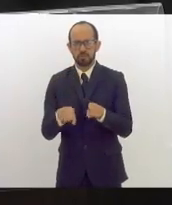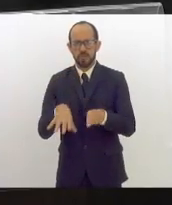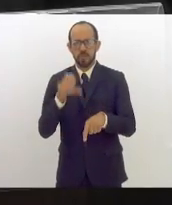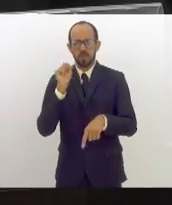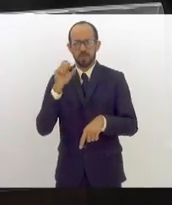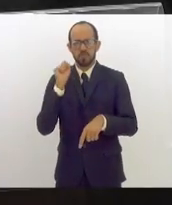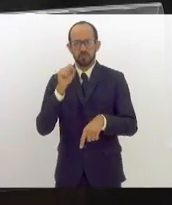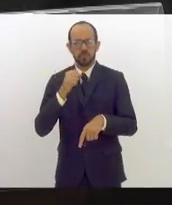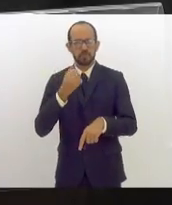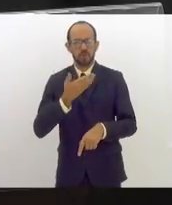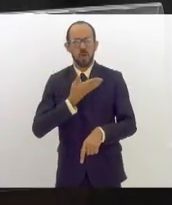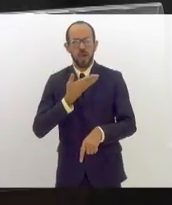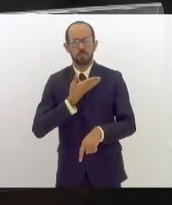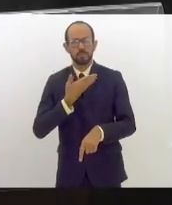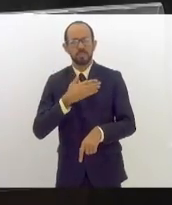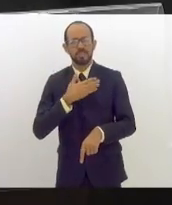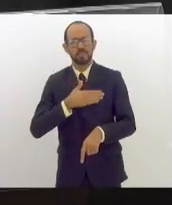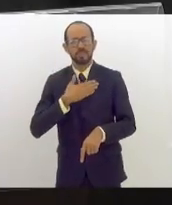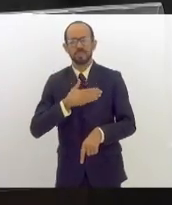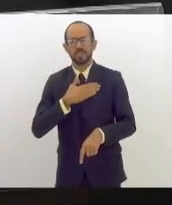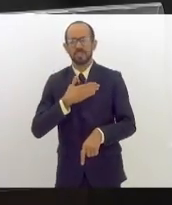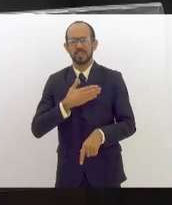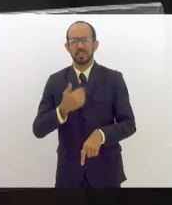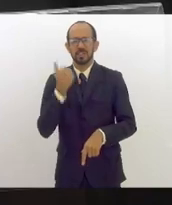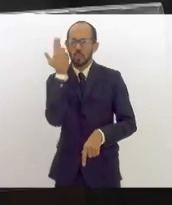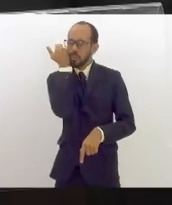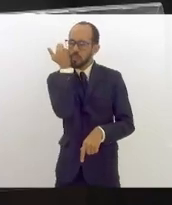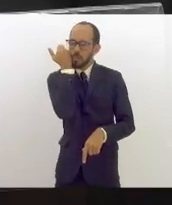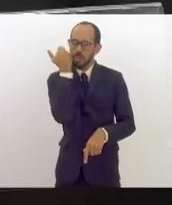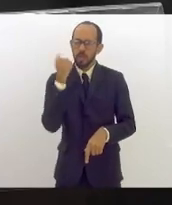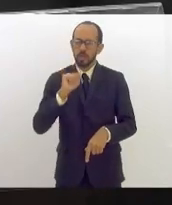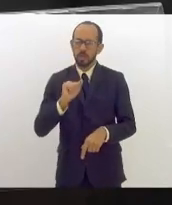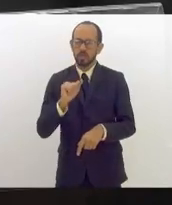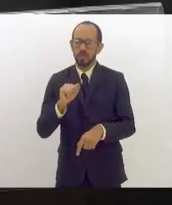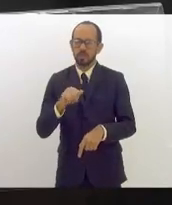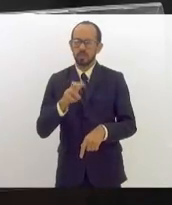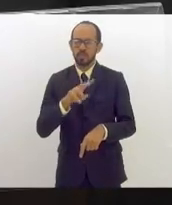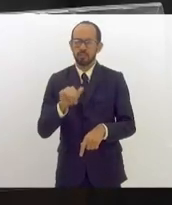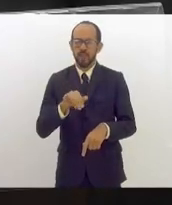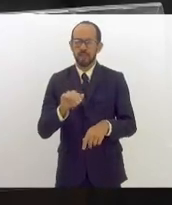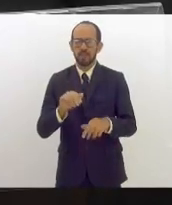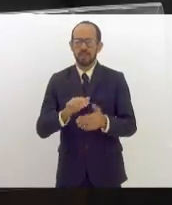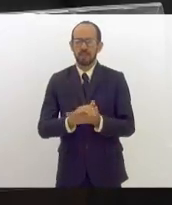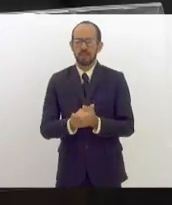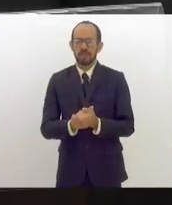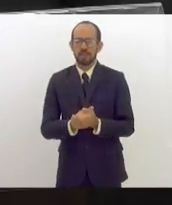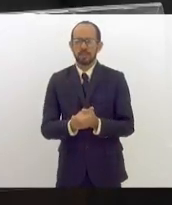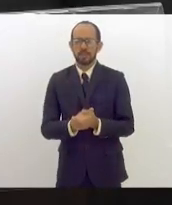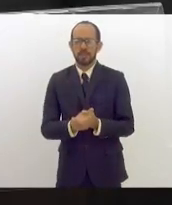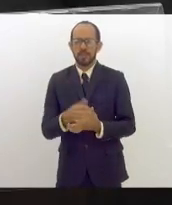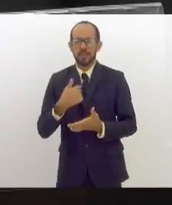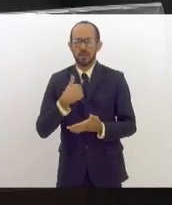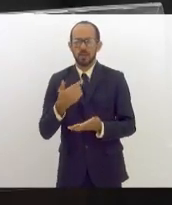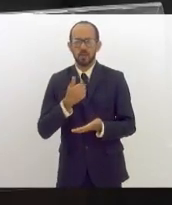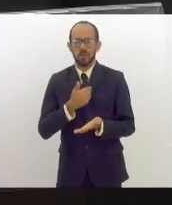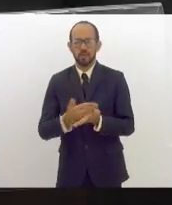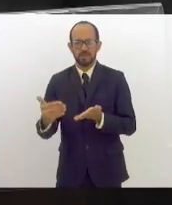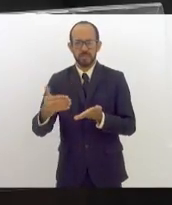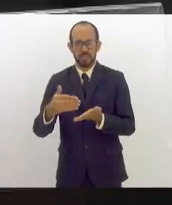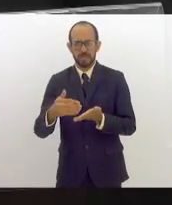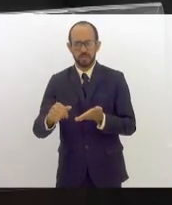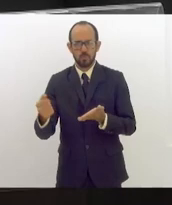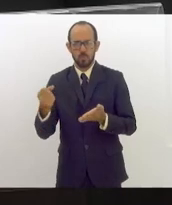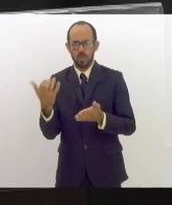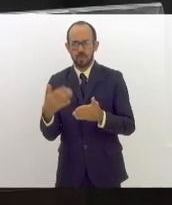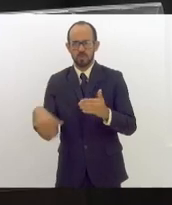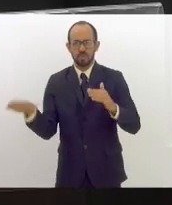do meu querido amado ele eu marco Coelho né se despede eu comecei as pessoas não sabem eu vim morar no Rio de Janeiro